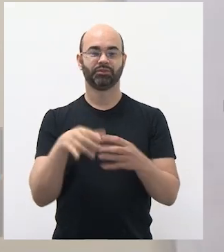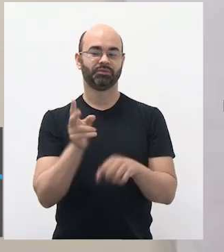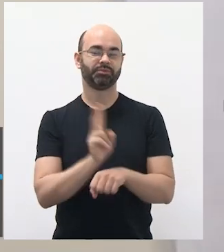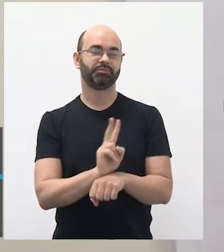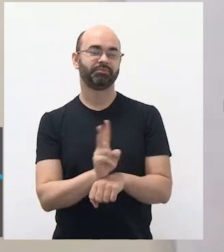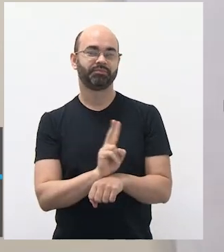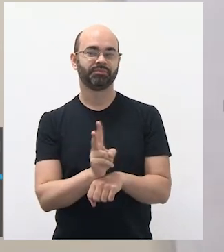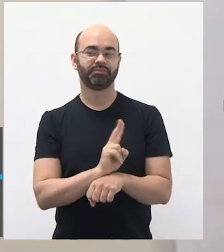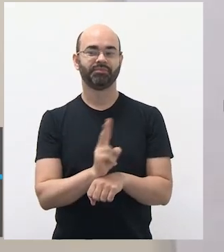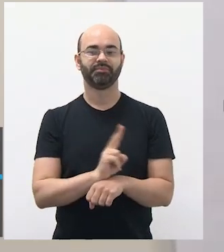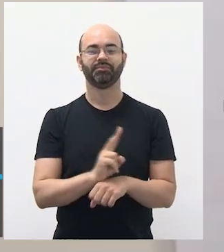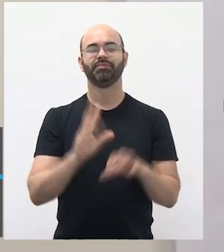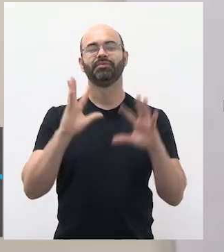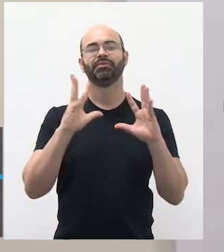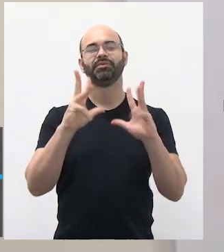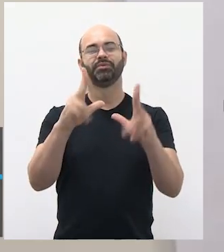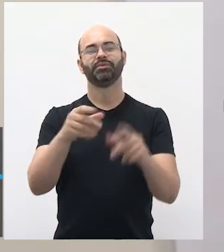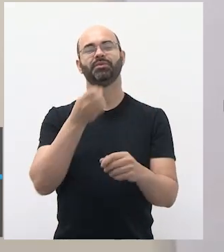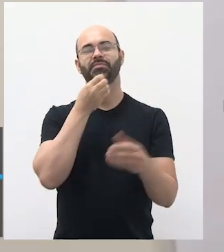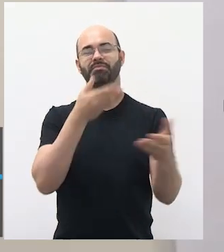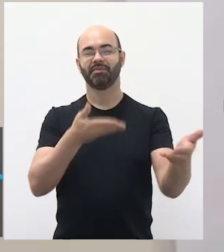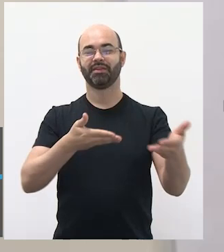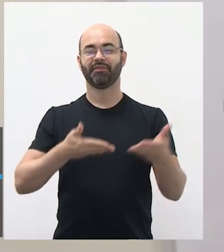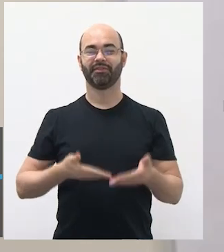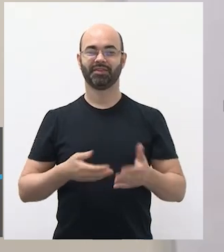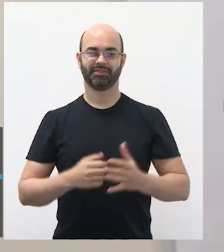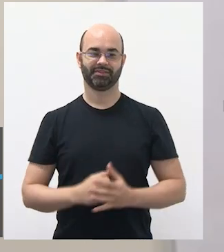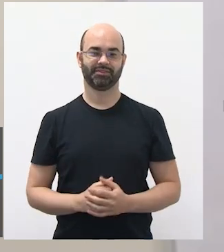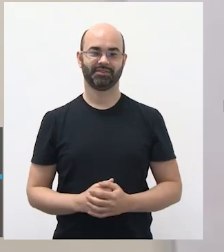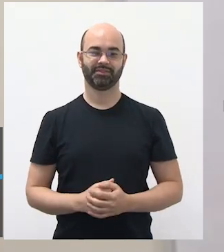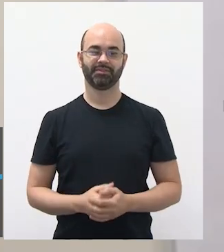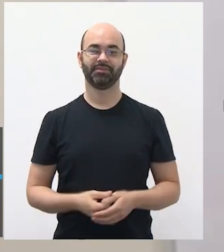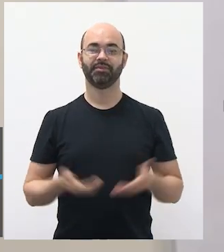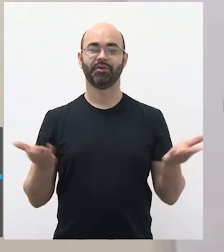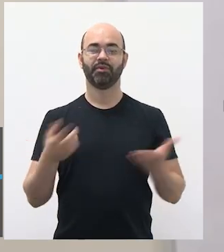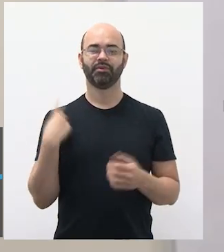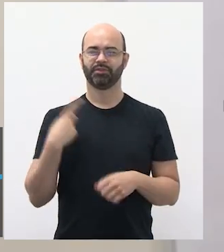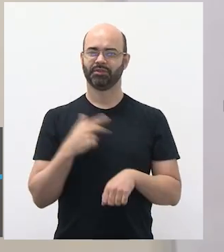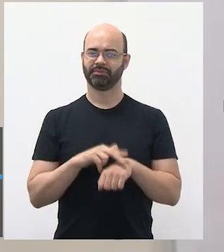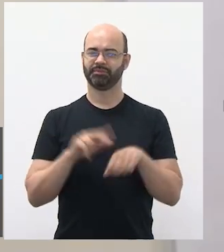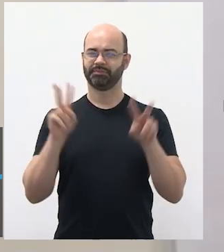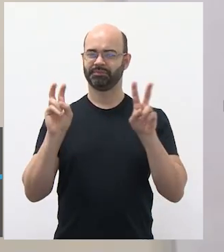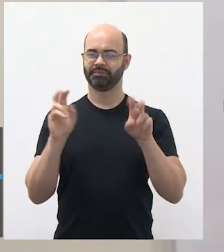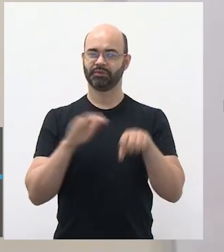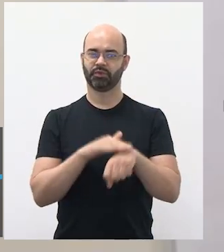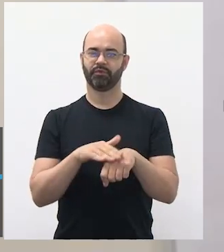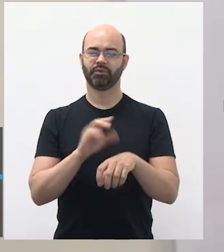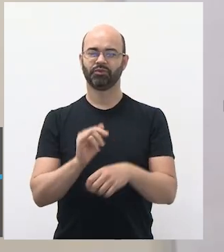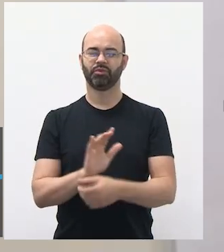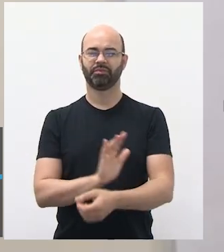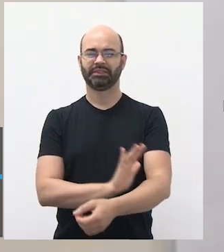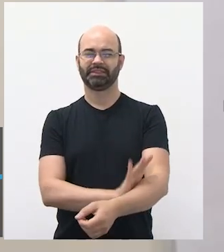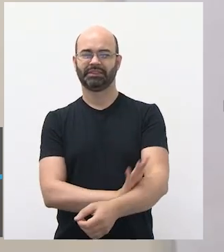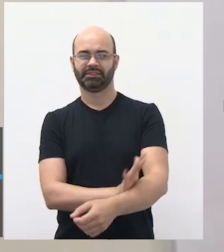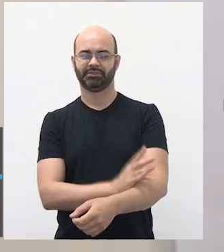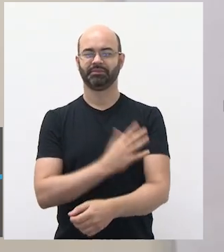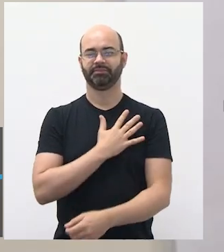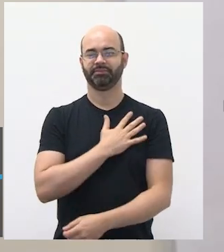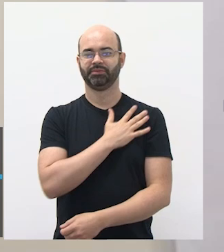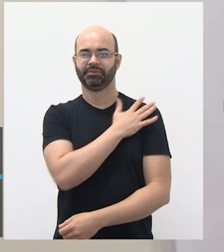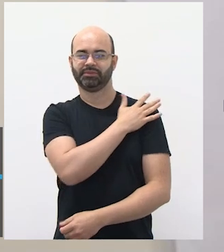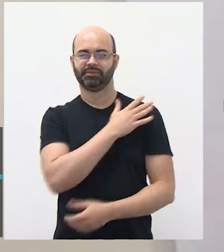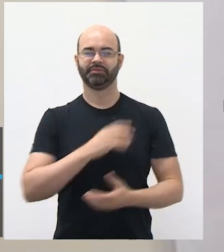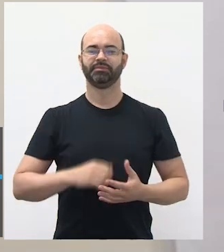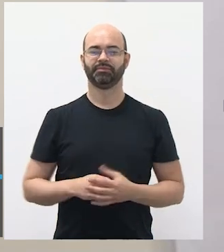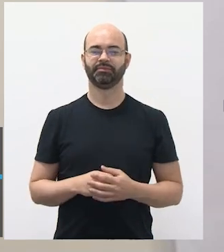sejam todos muito bem-vindos. Vamos hoje falar sobre preconceito e discriminação. Então, aqui com a parceria do SIC,